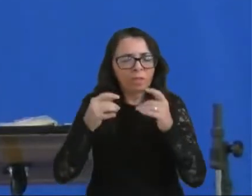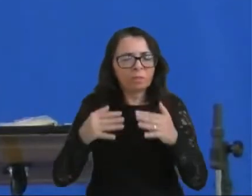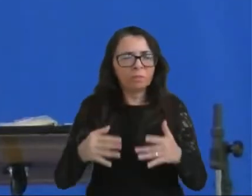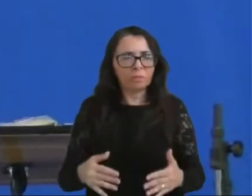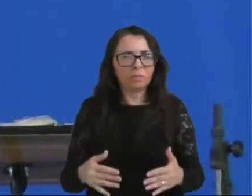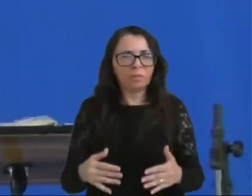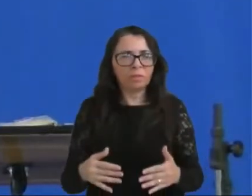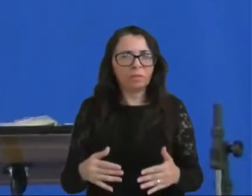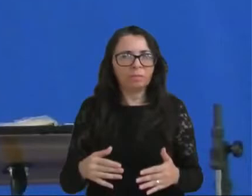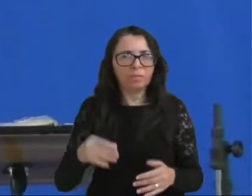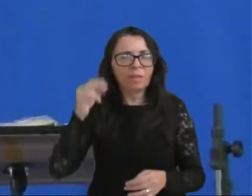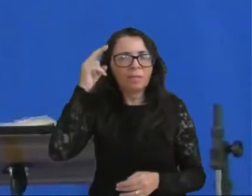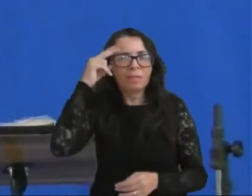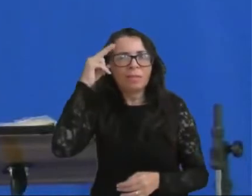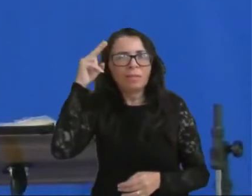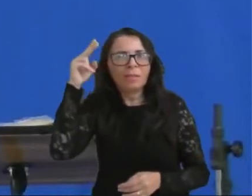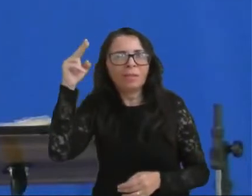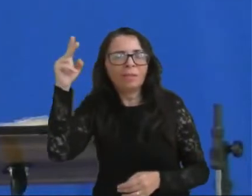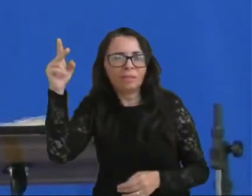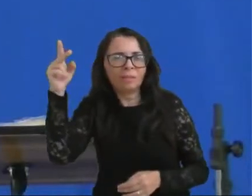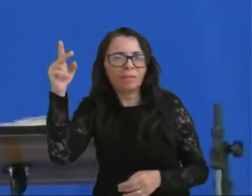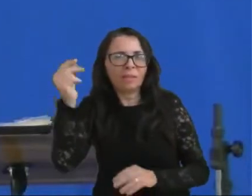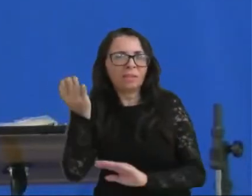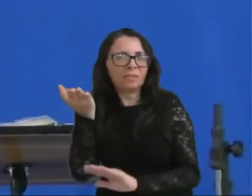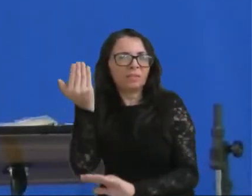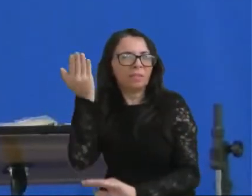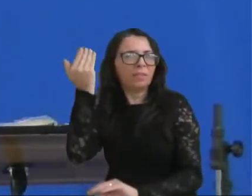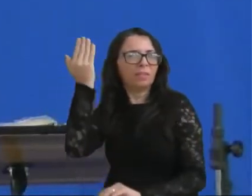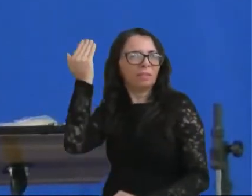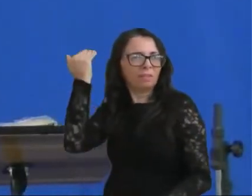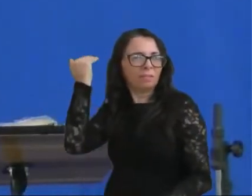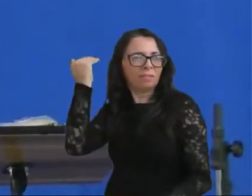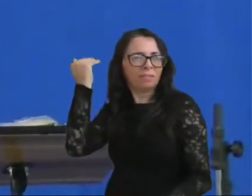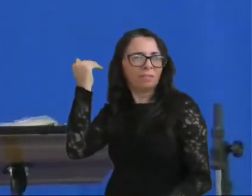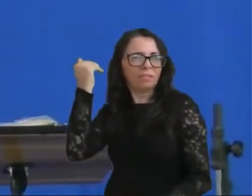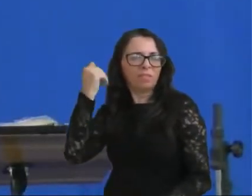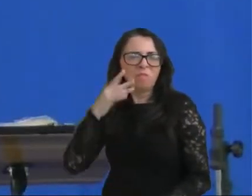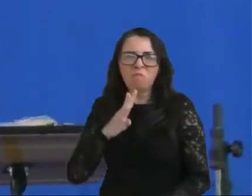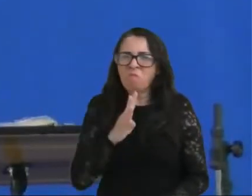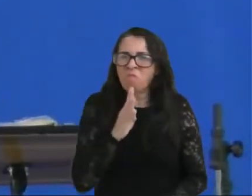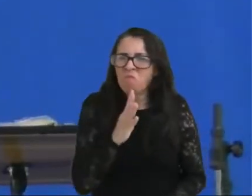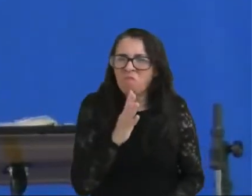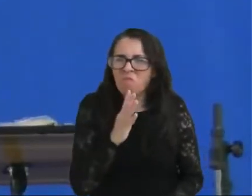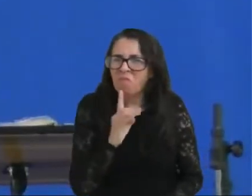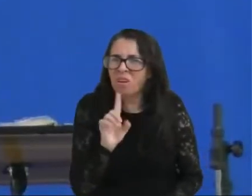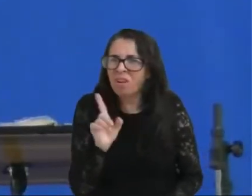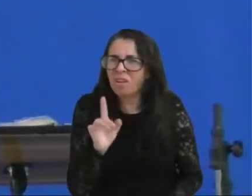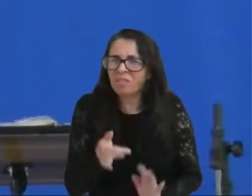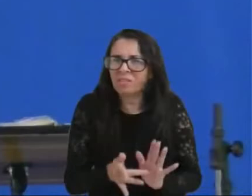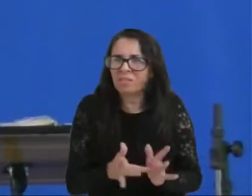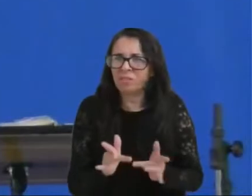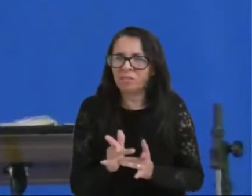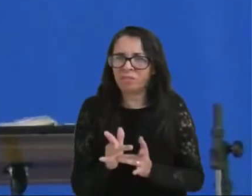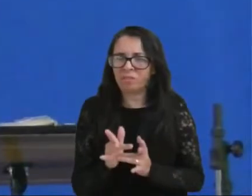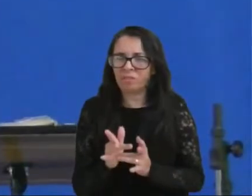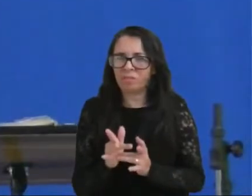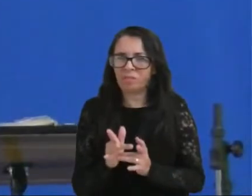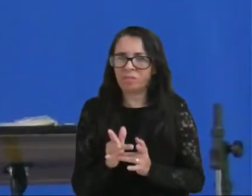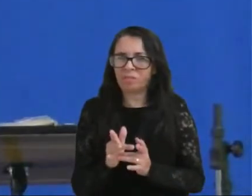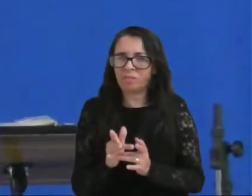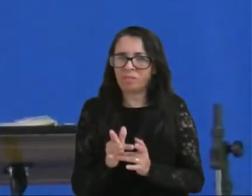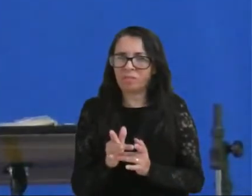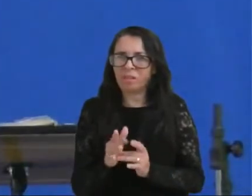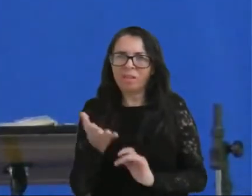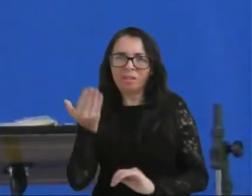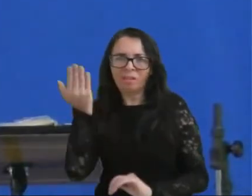Lembra o que fez com que você se esfriasse? Foi uma palavra mal recebida?